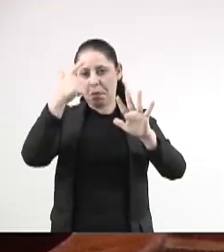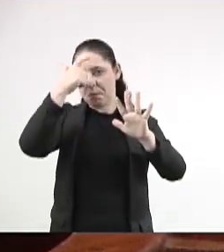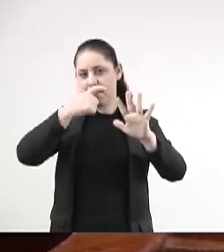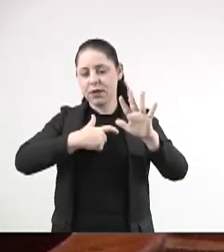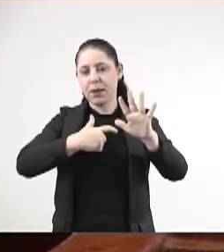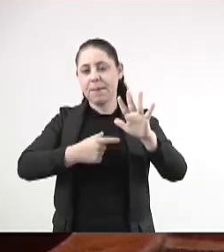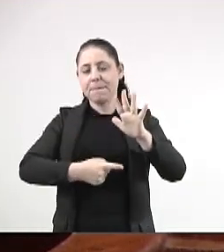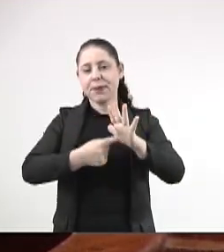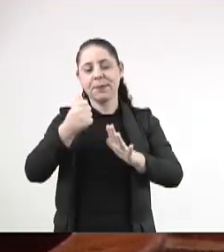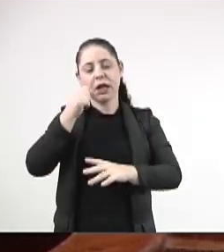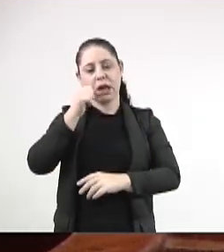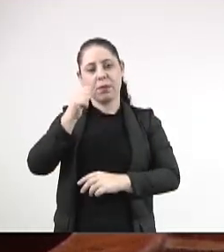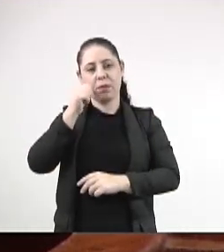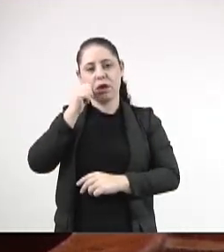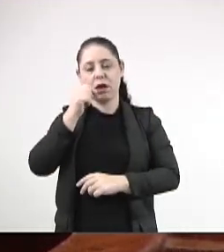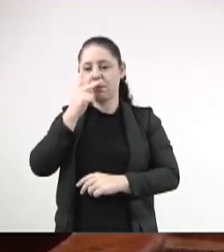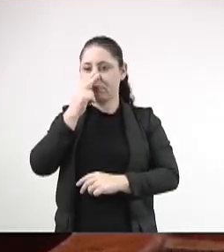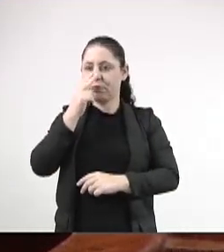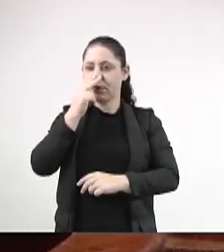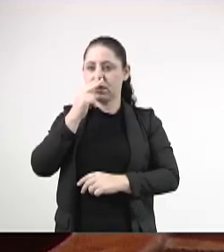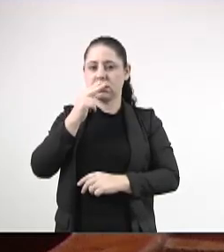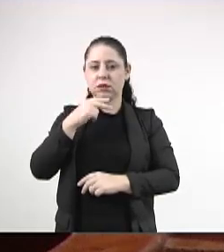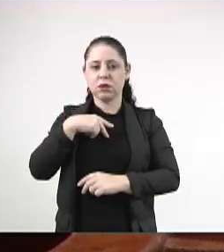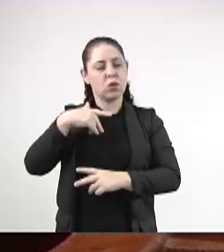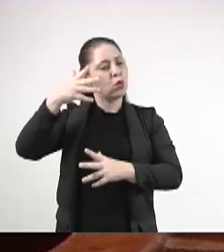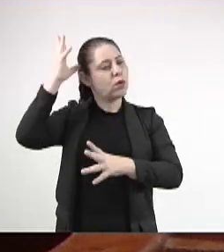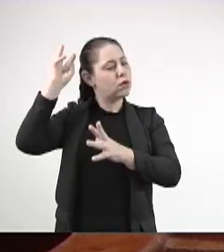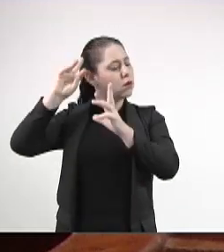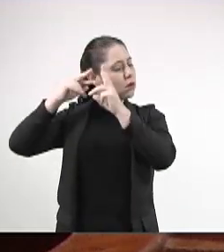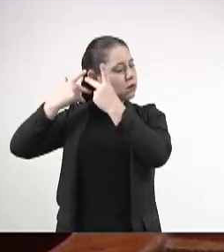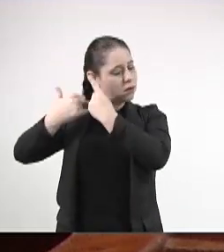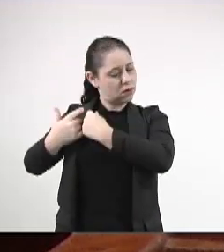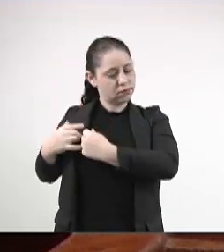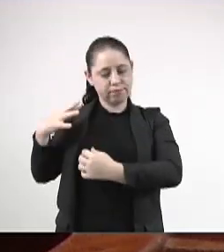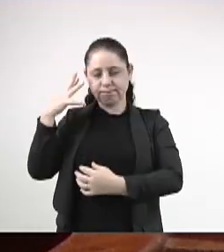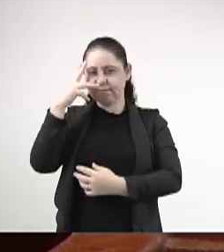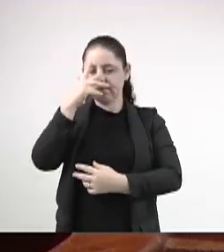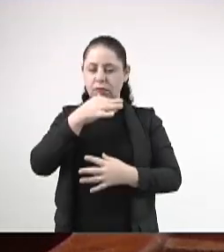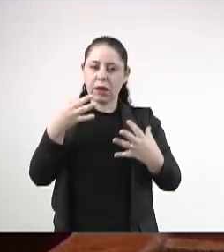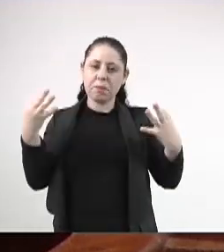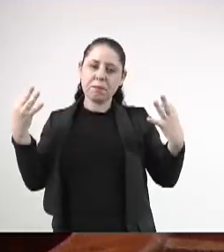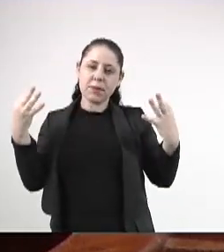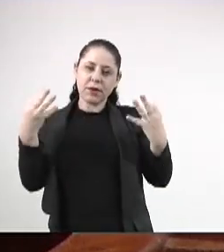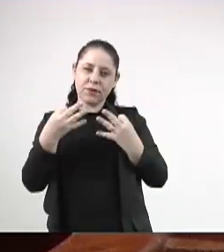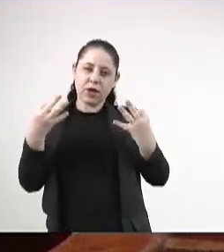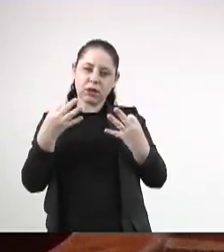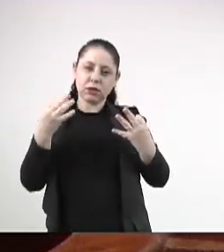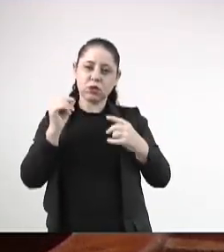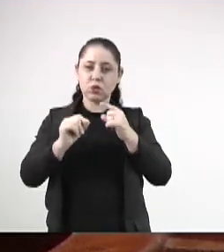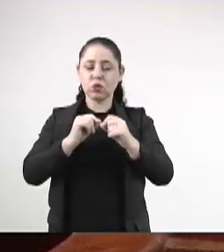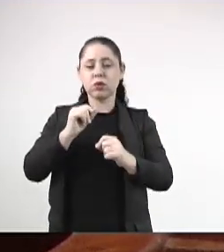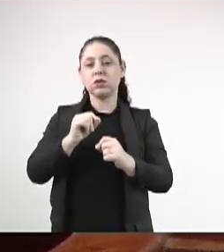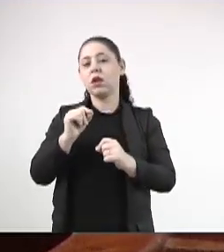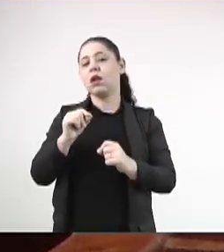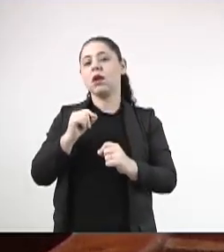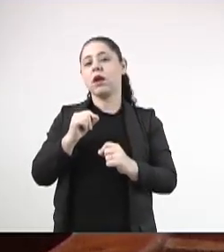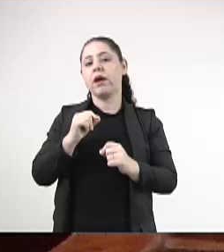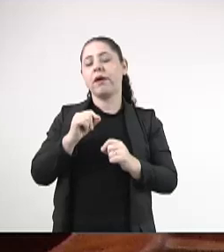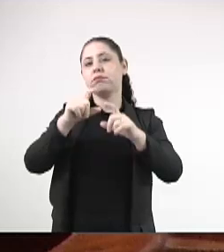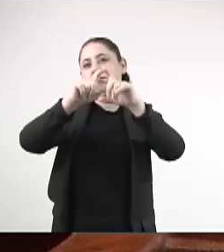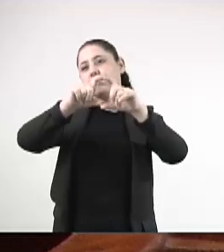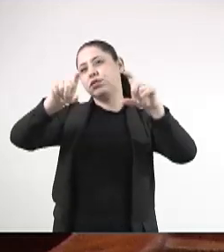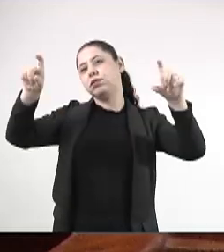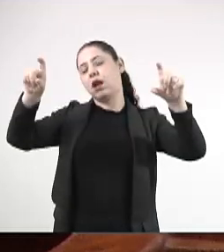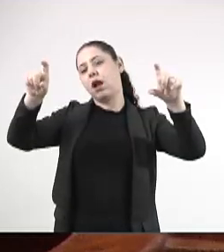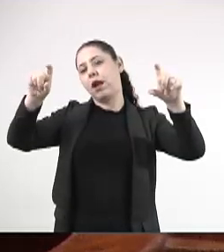da primeira-dama, que mais parecia uma Rapunzel com suas tranças lindas, maravilhosas, e uma chamada bem grande